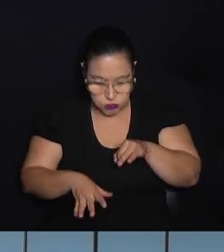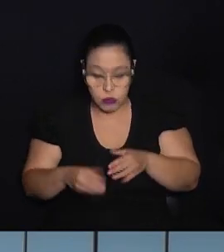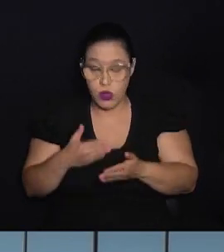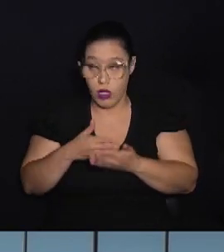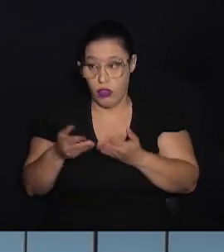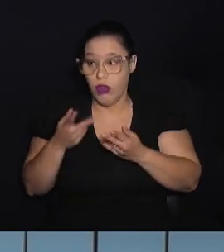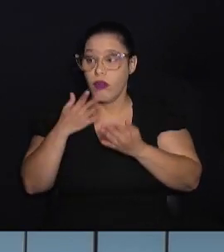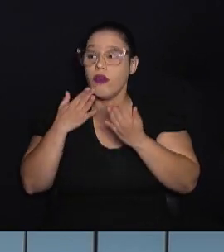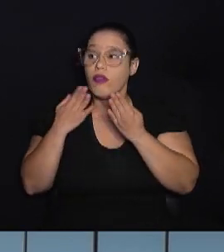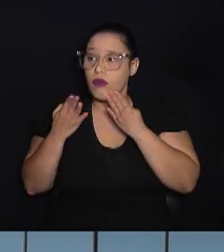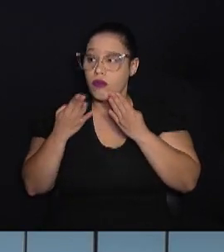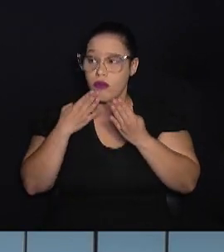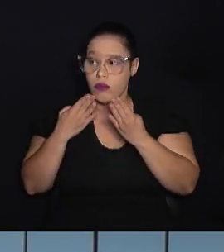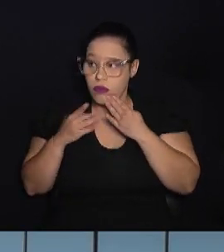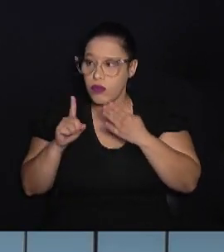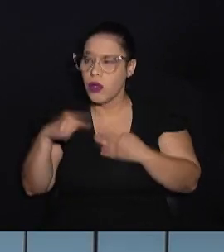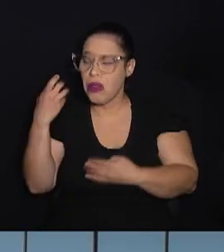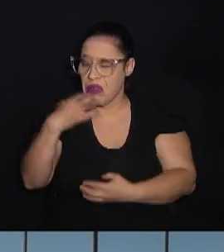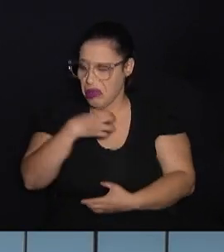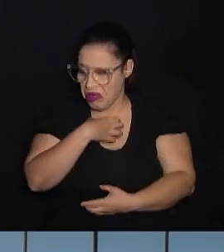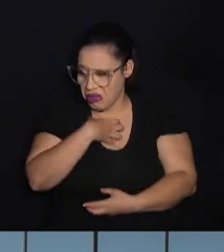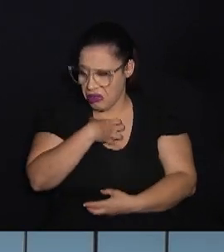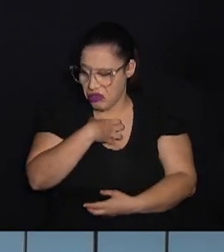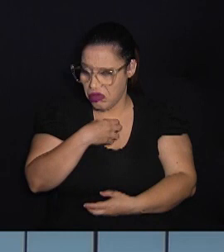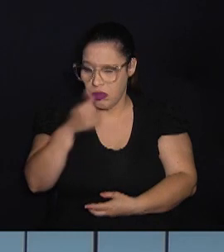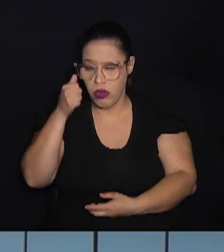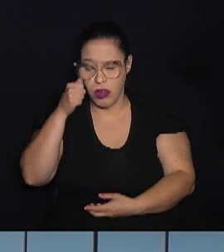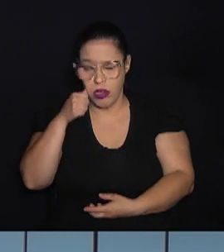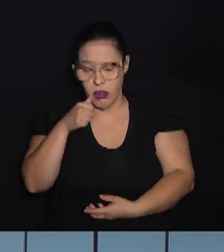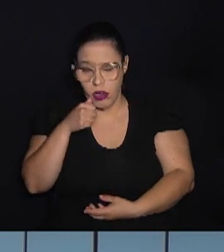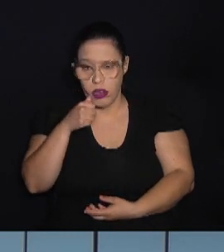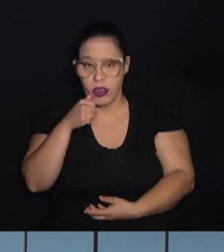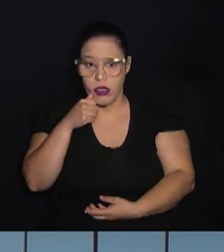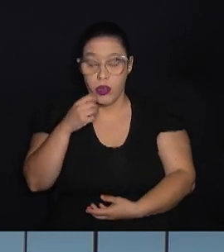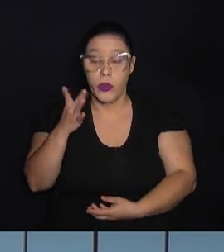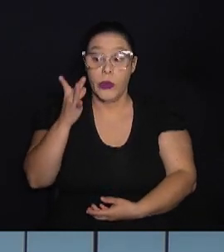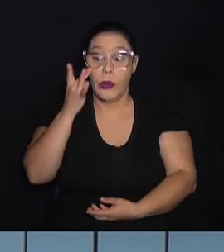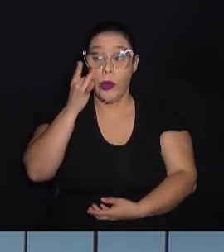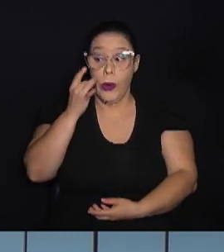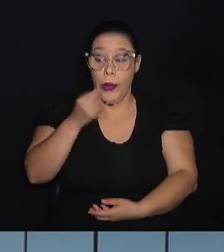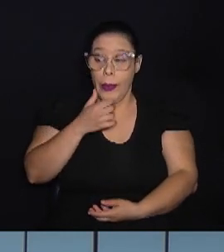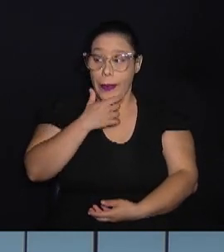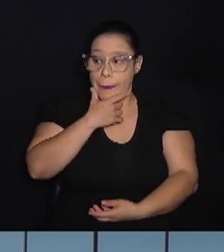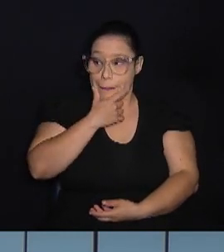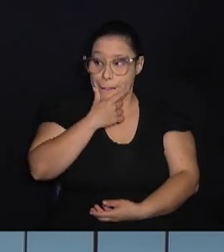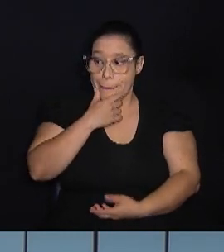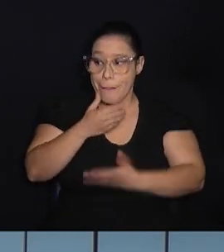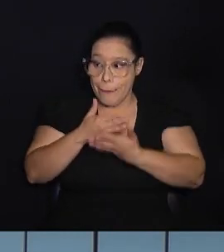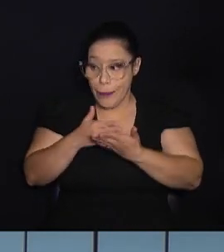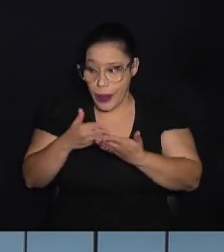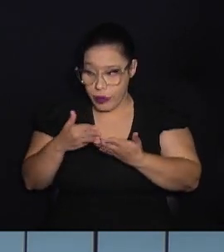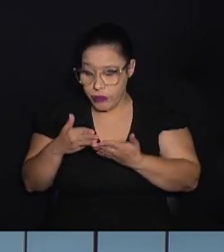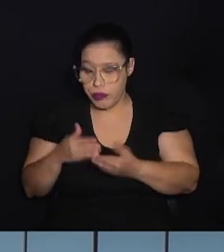conversa, existem outros sintomas que a mulher pode ficar aí atenta, né, quando surgirem?